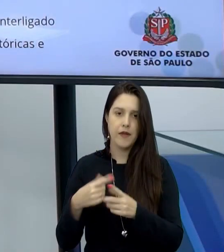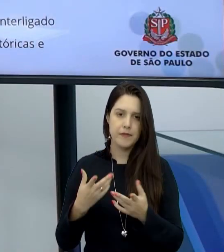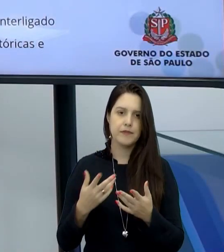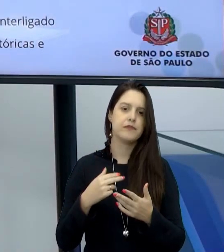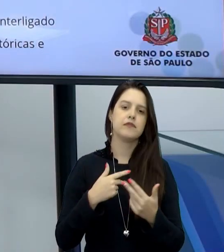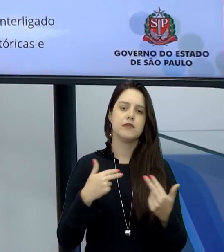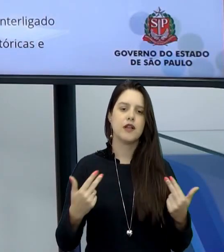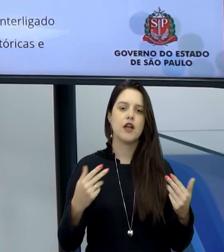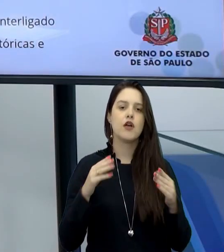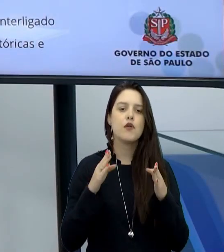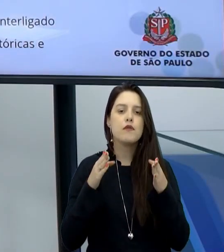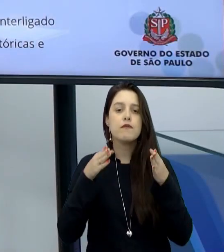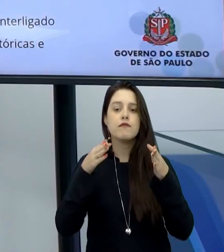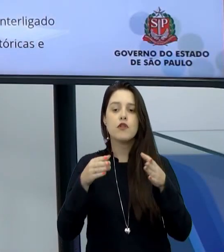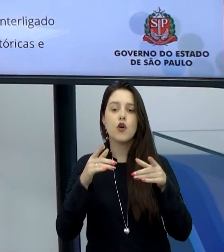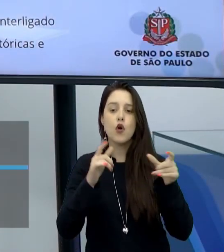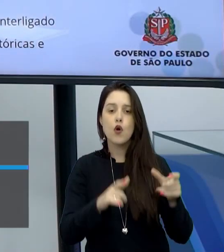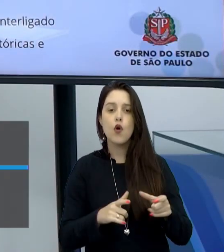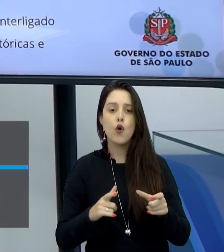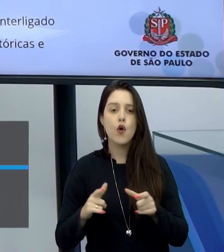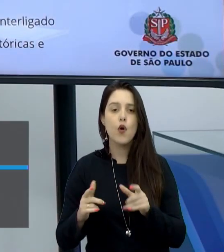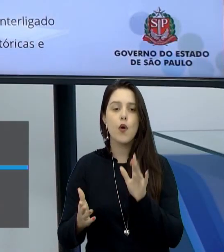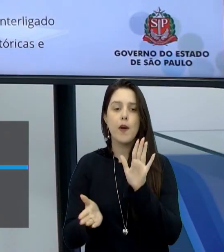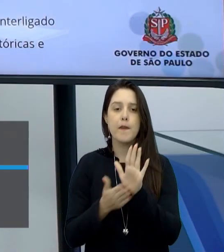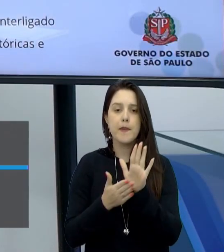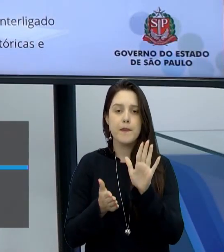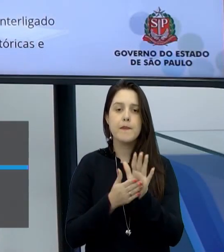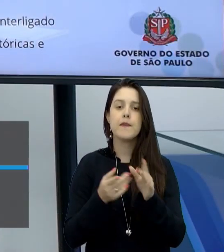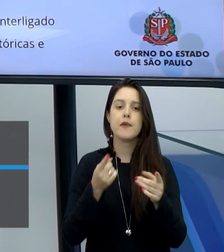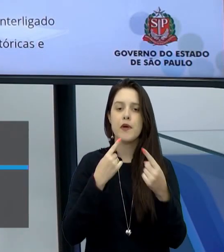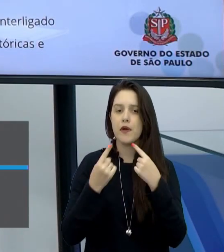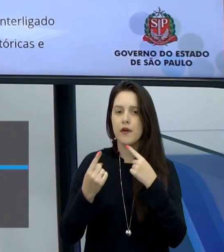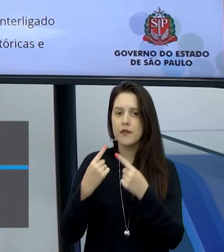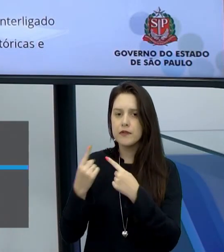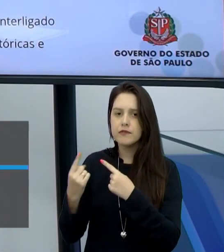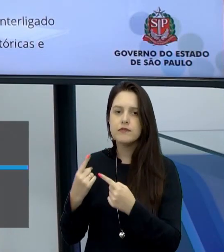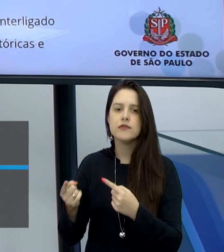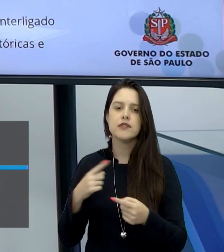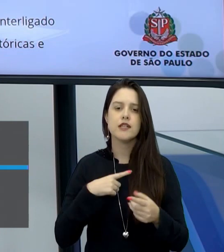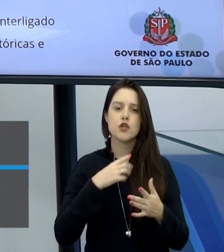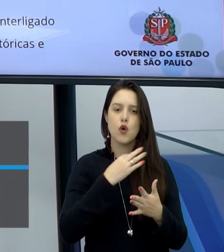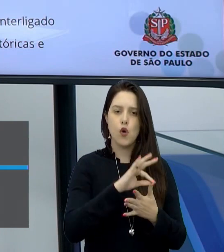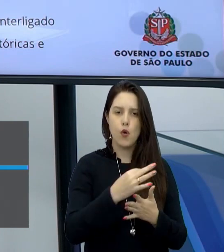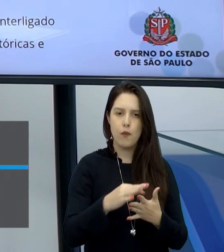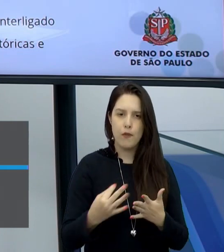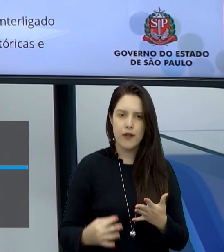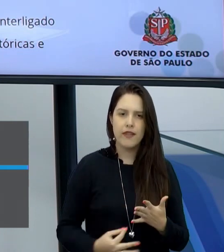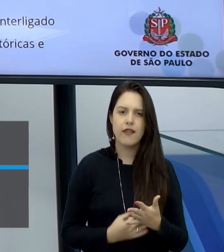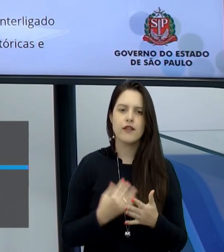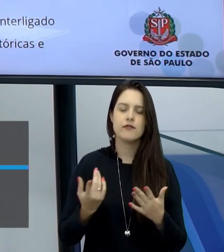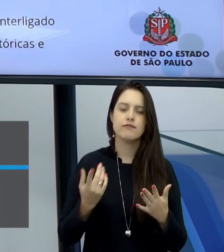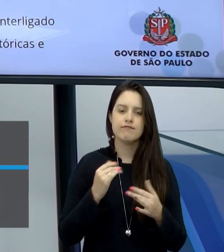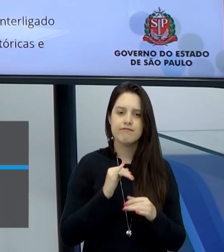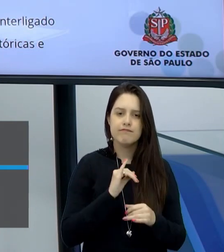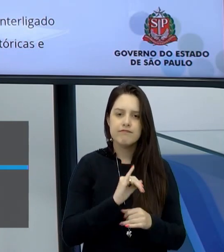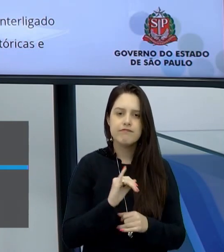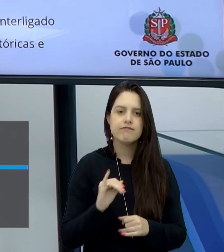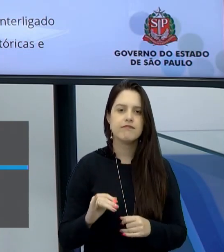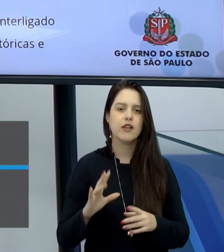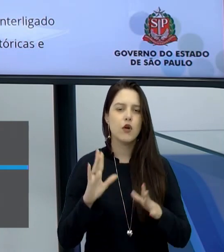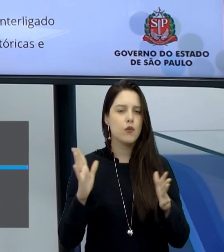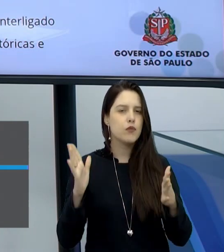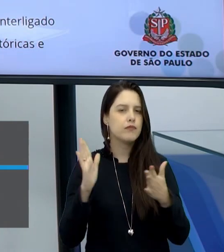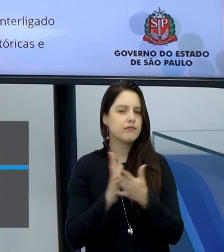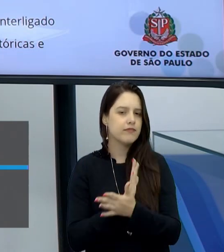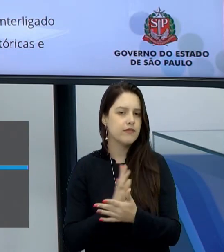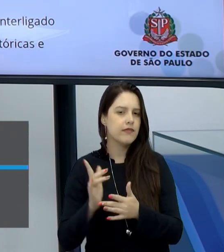nós encontramos aí ao longo de todas as nossas conversas, né, durante todo esse componente, nós encontramos um